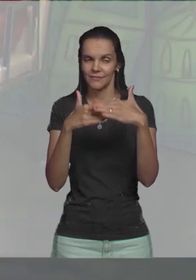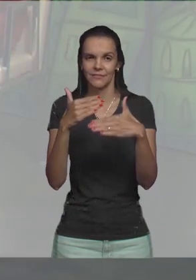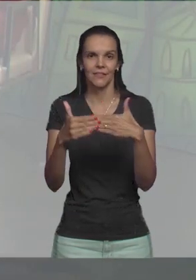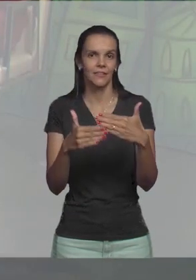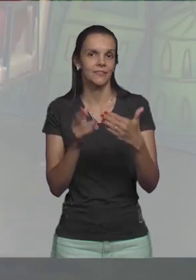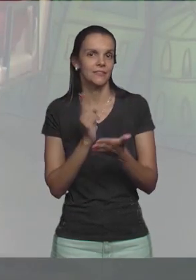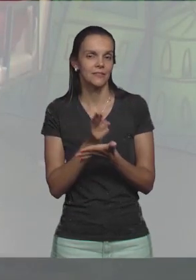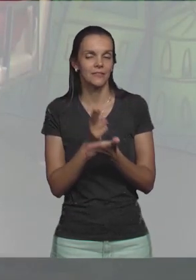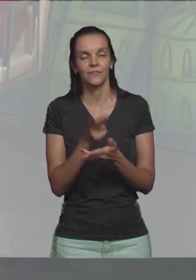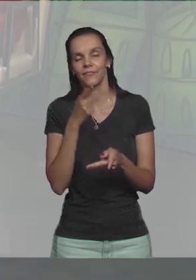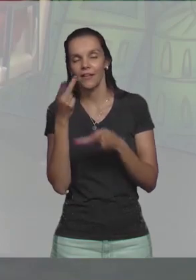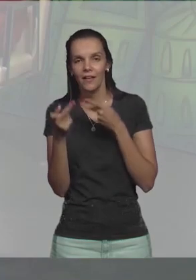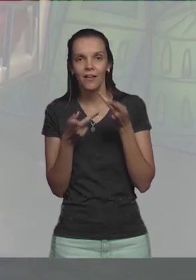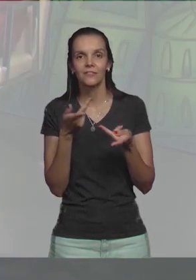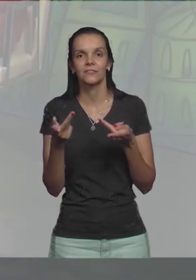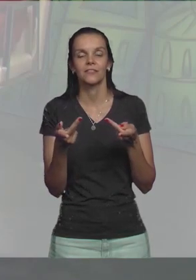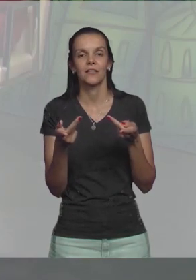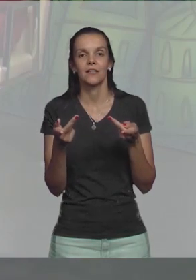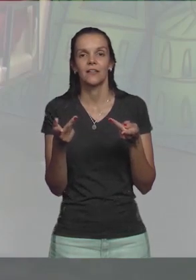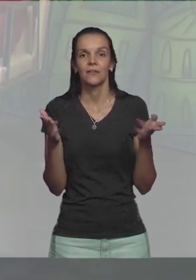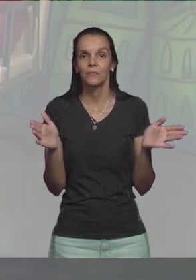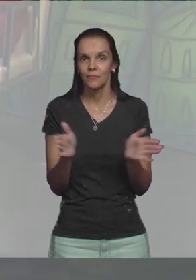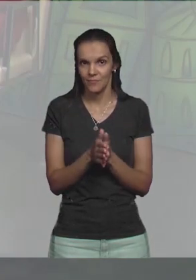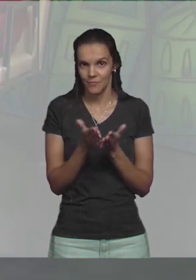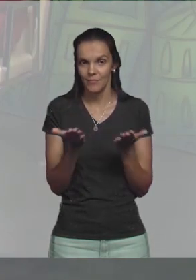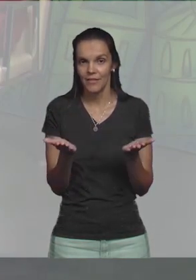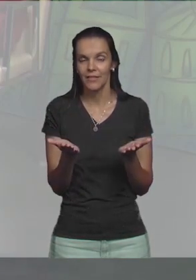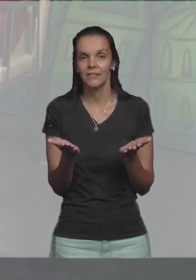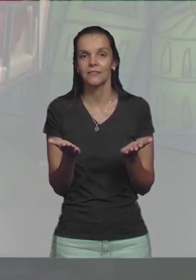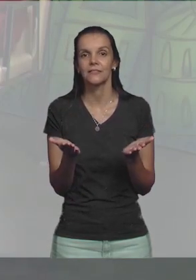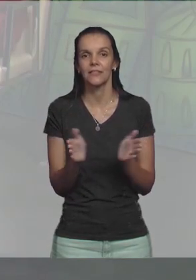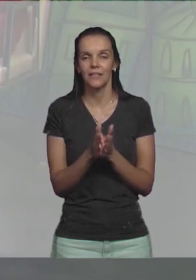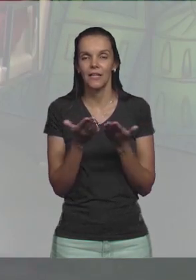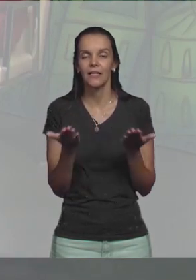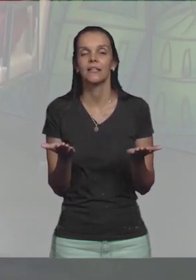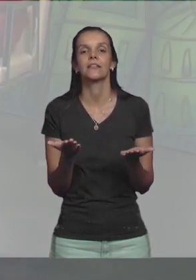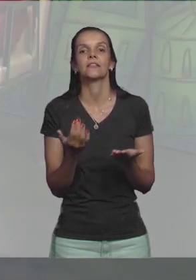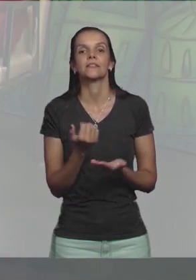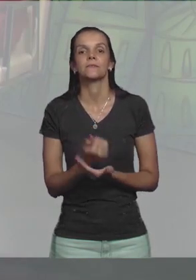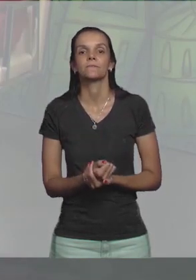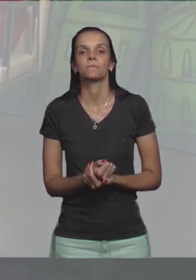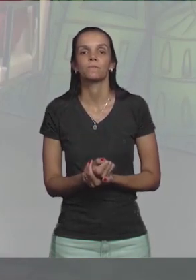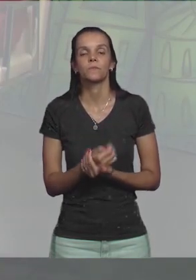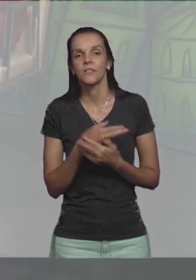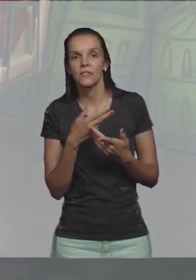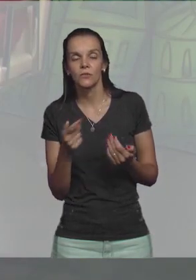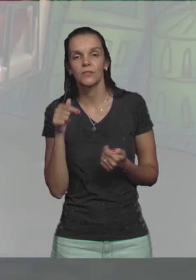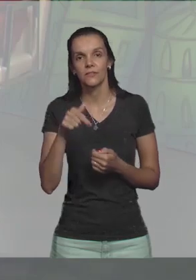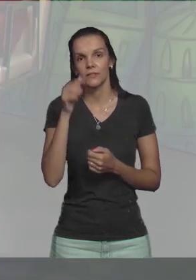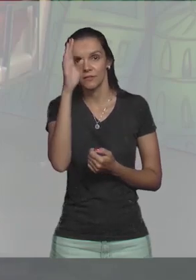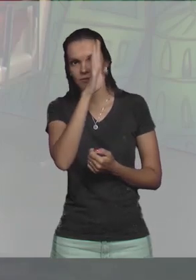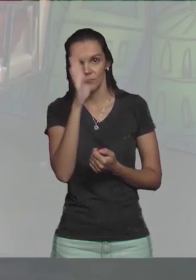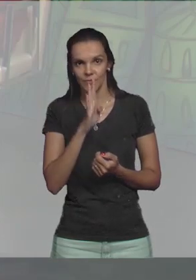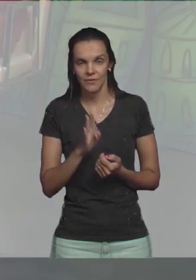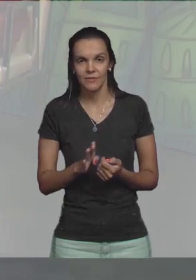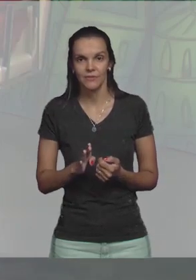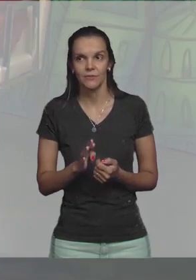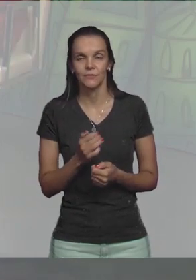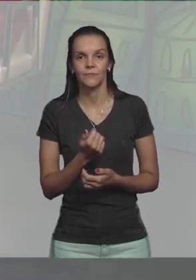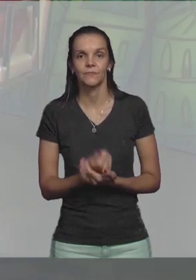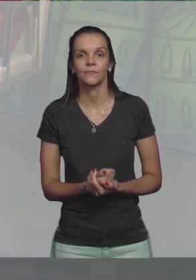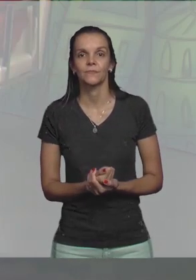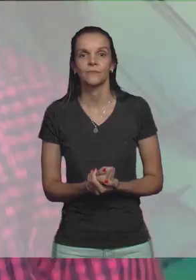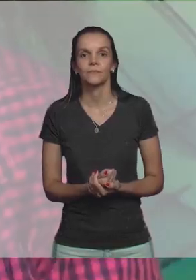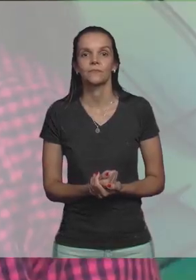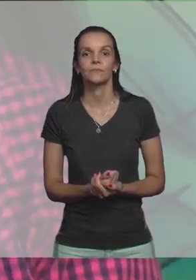vá falar sobre a pobreza, que eu acho que seria o ponto fundamental quando a gente está falando das coisas no Brasil, né, e que vai perpassar